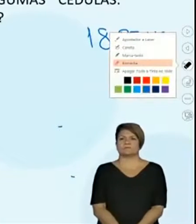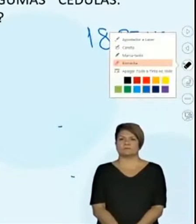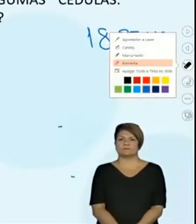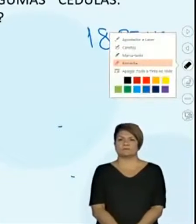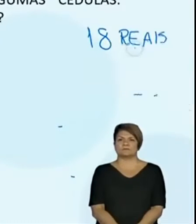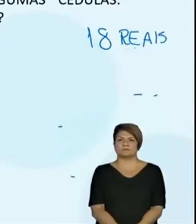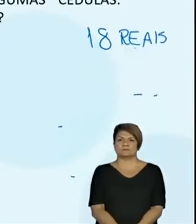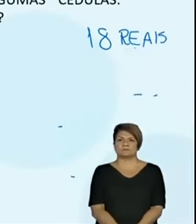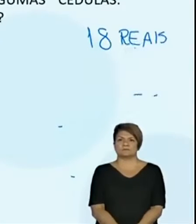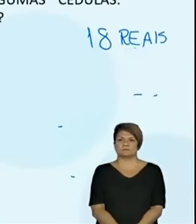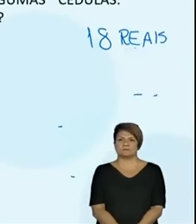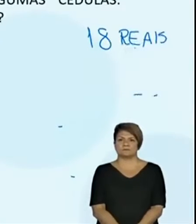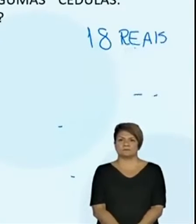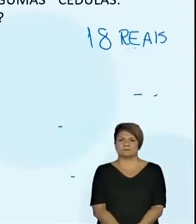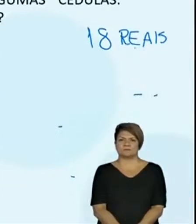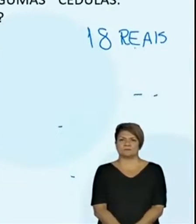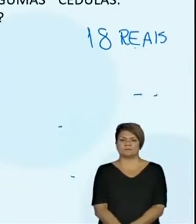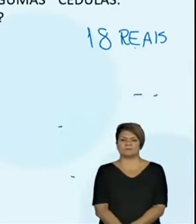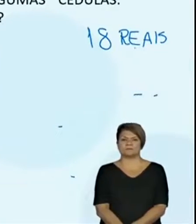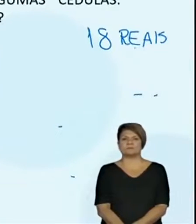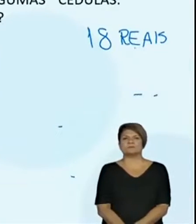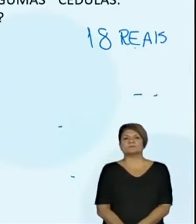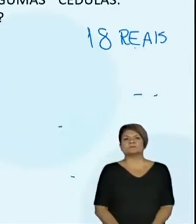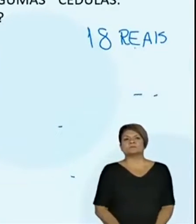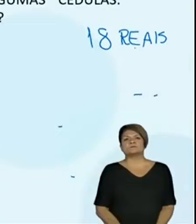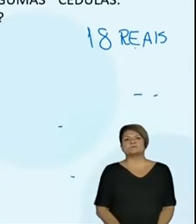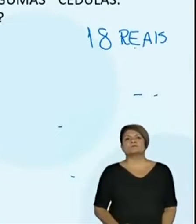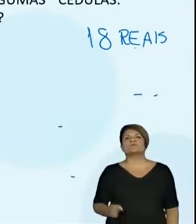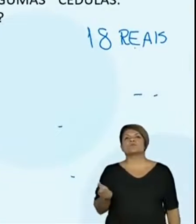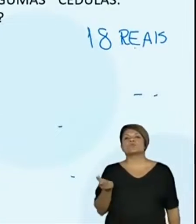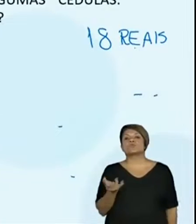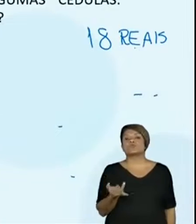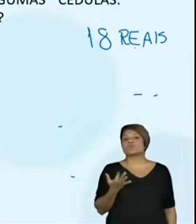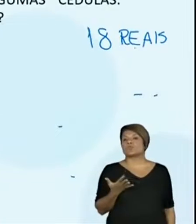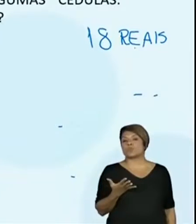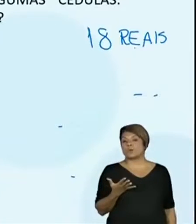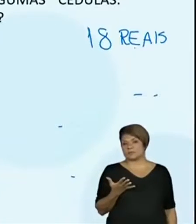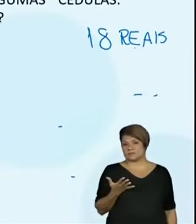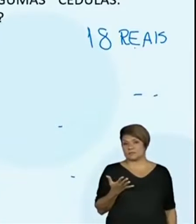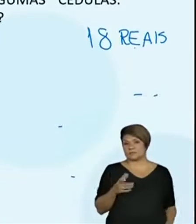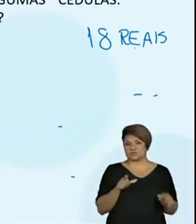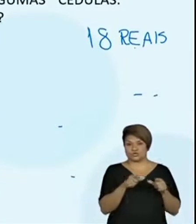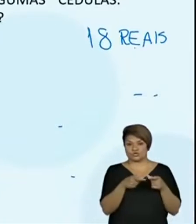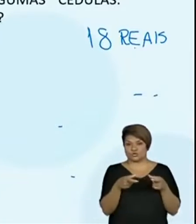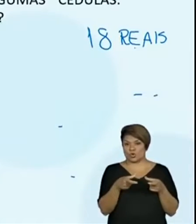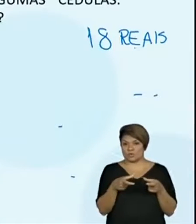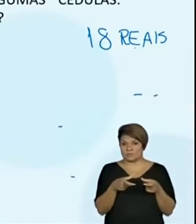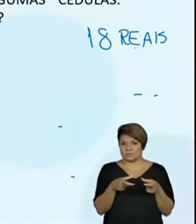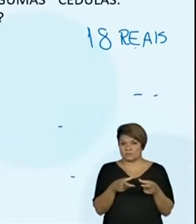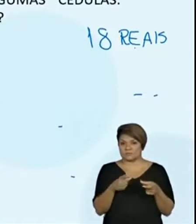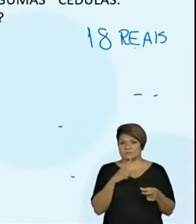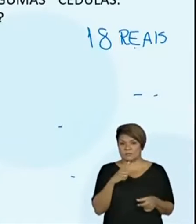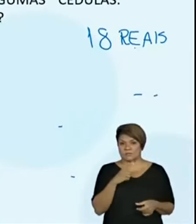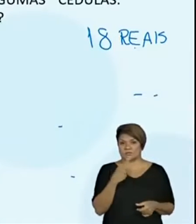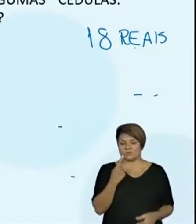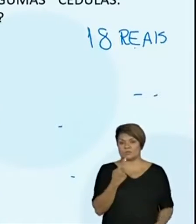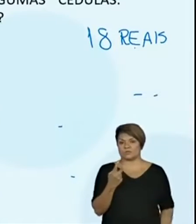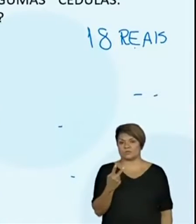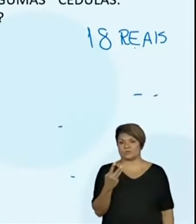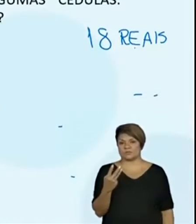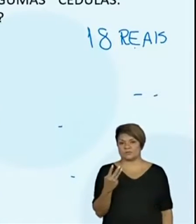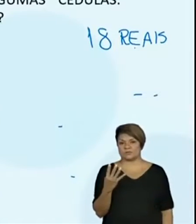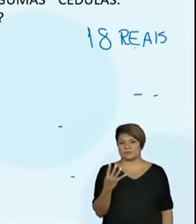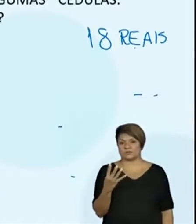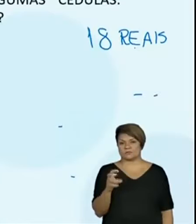Vamos pôr aqui a caneta. Olha só. Quantas notas eu tenho de R$2? Eu posso contar. Então, uma, duas,